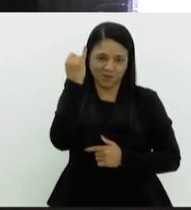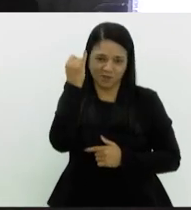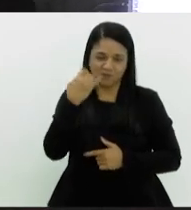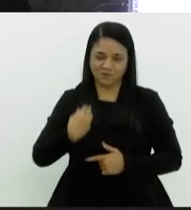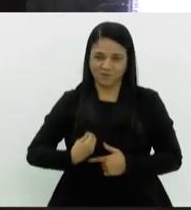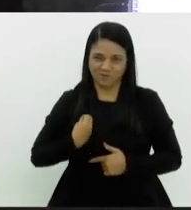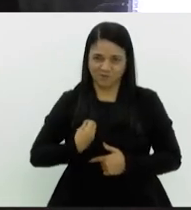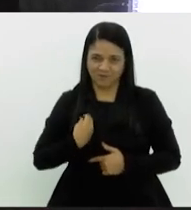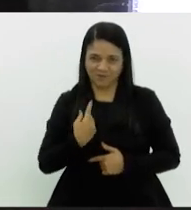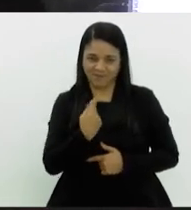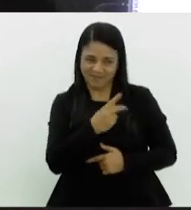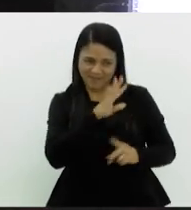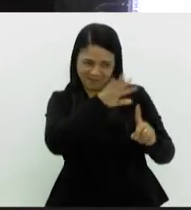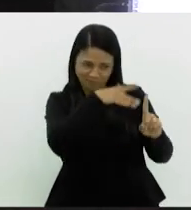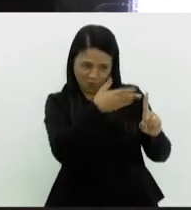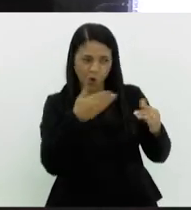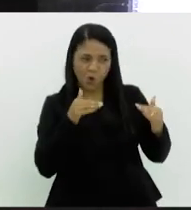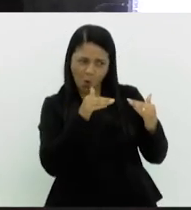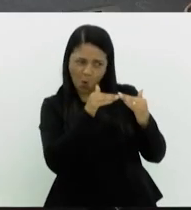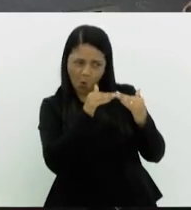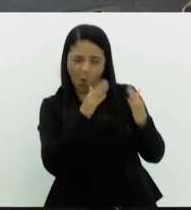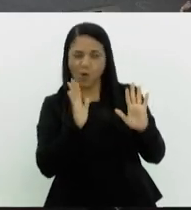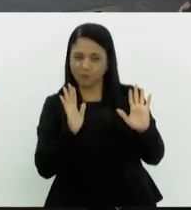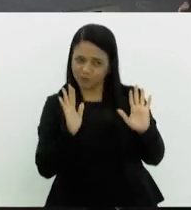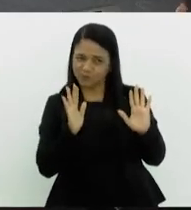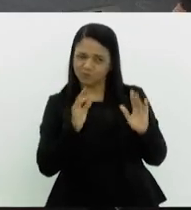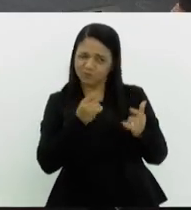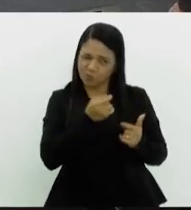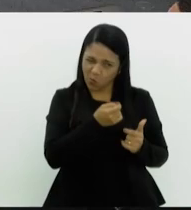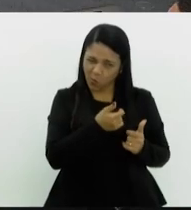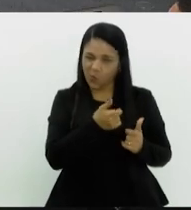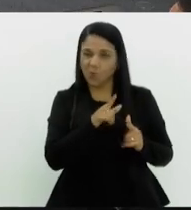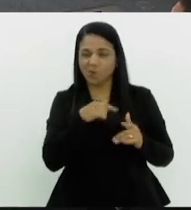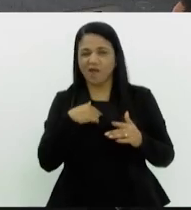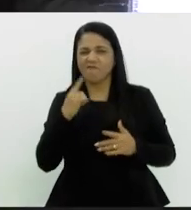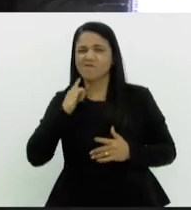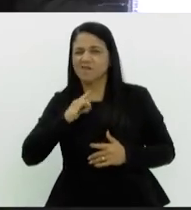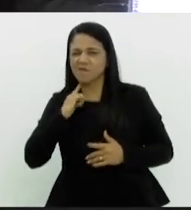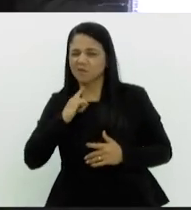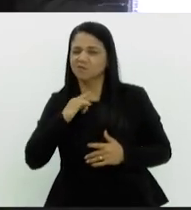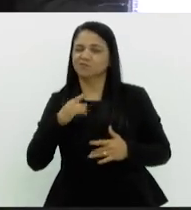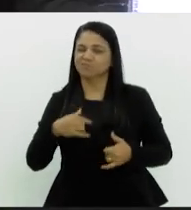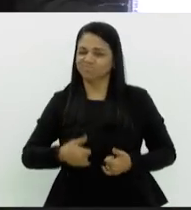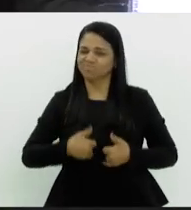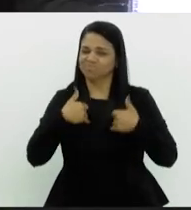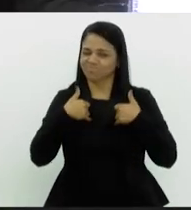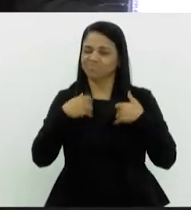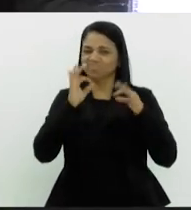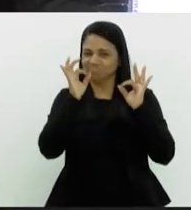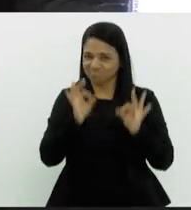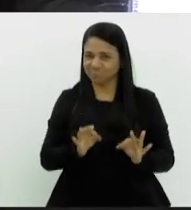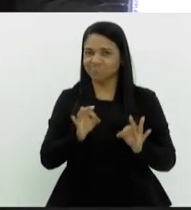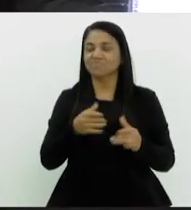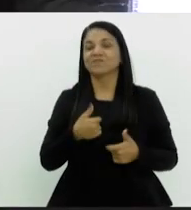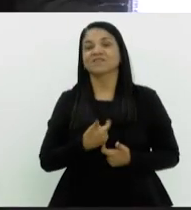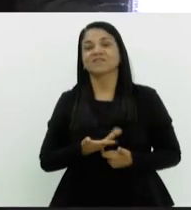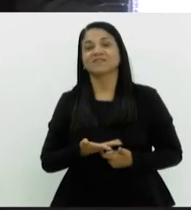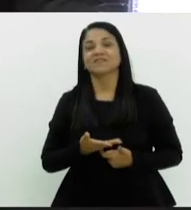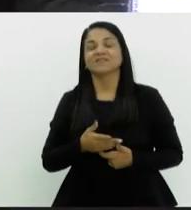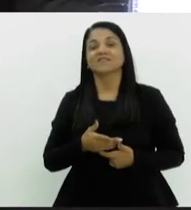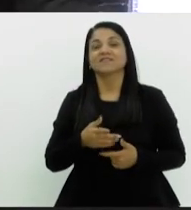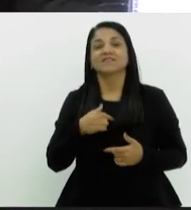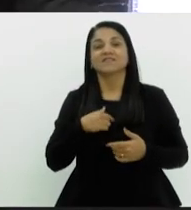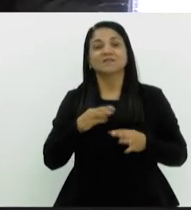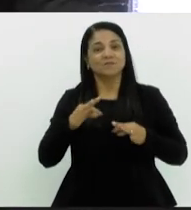Eu concordo. Concordo em parte, que a outra também é, mas ser flamenguista é uma grande virtude. Por todo esse